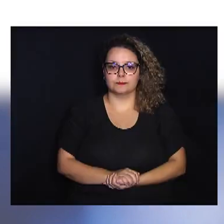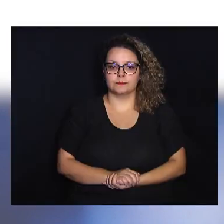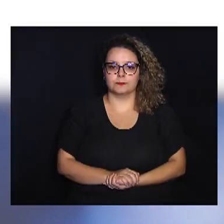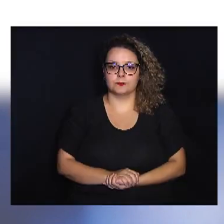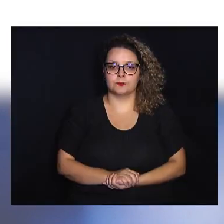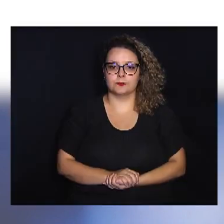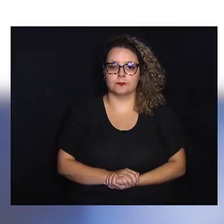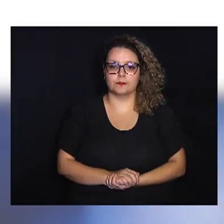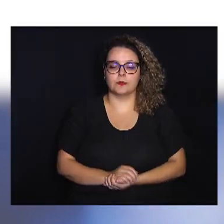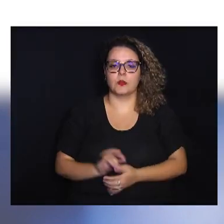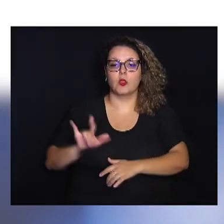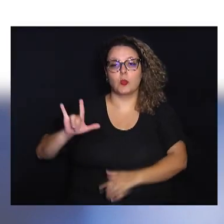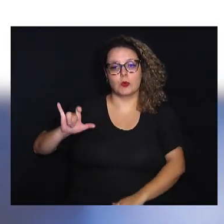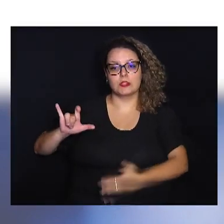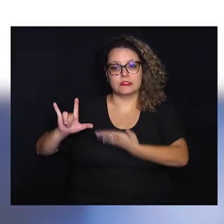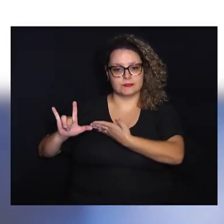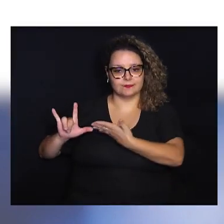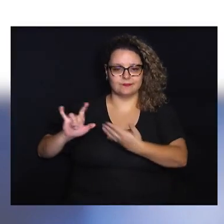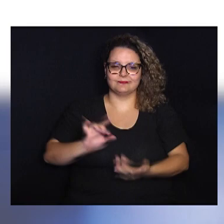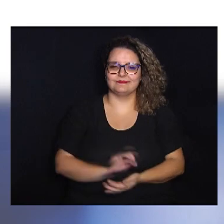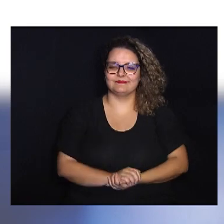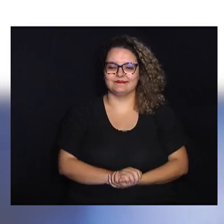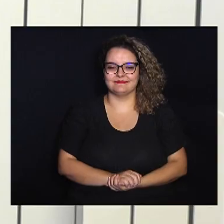no Instagram Empodere-se.